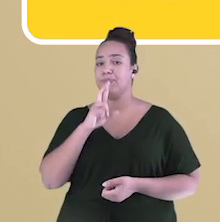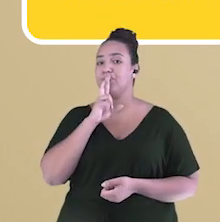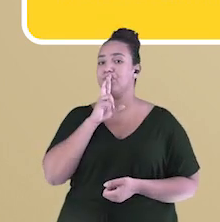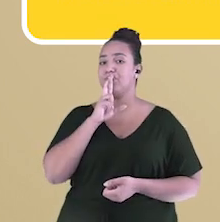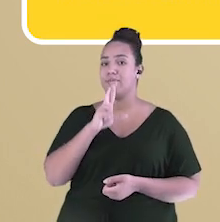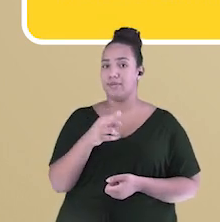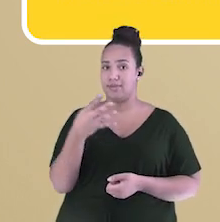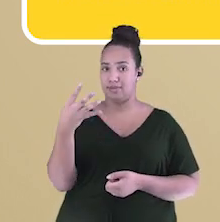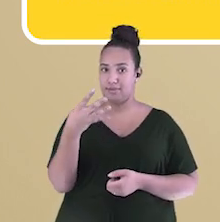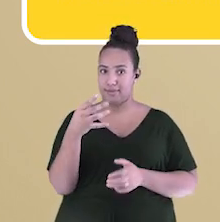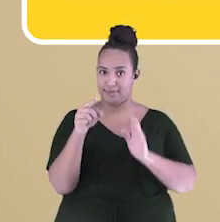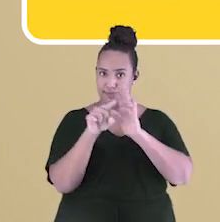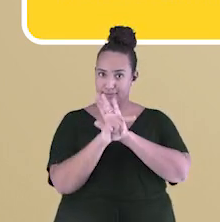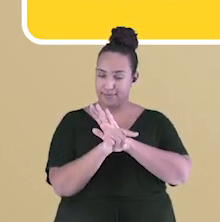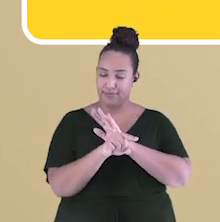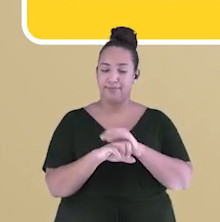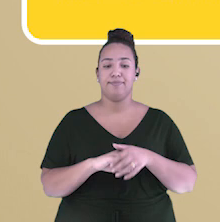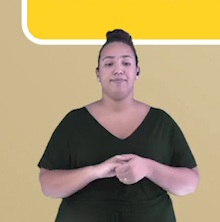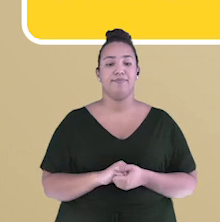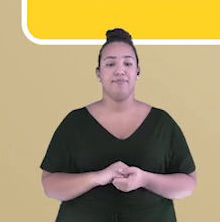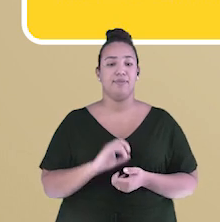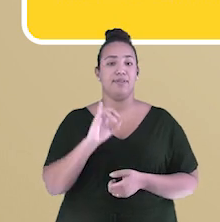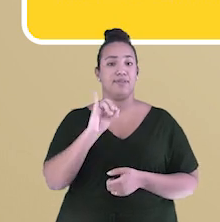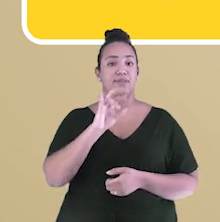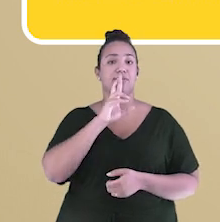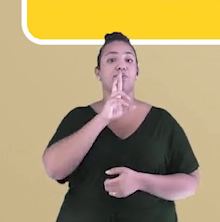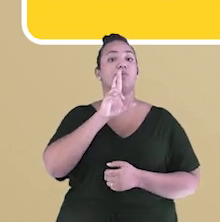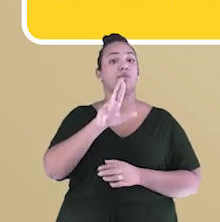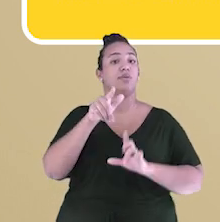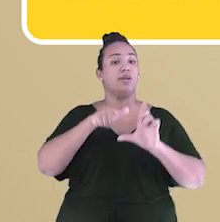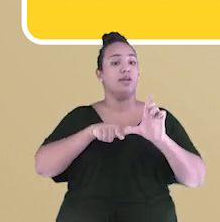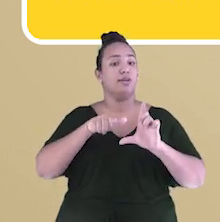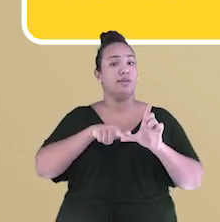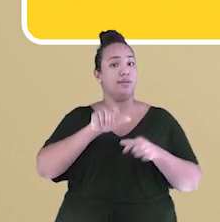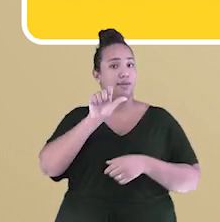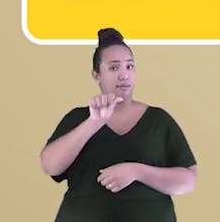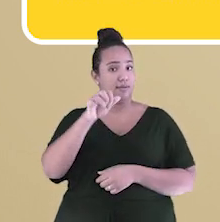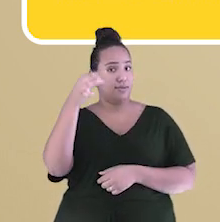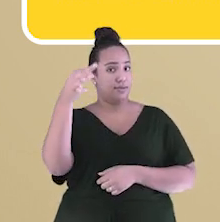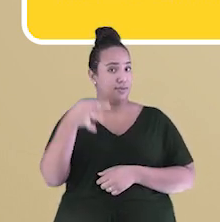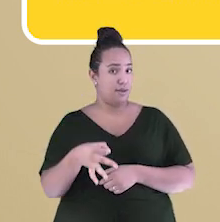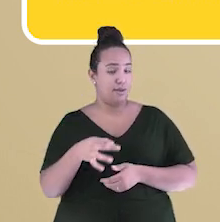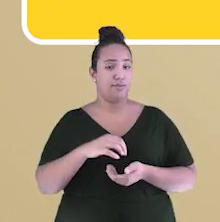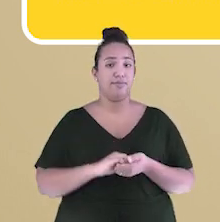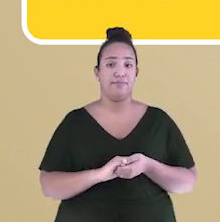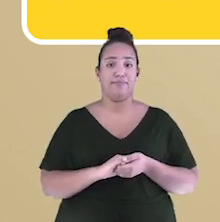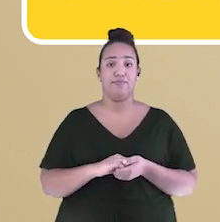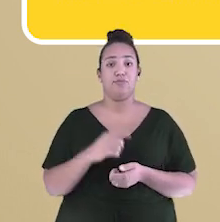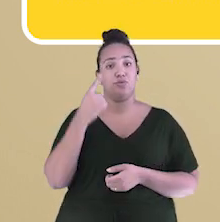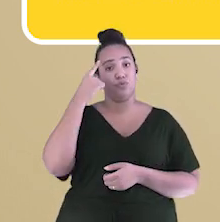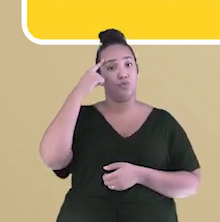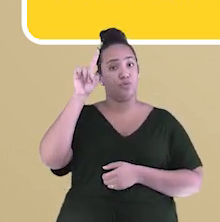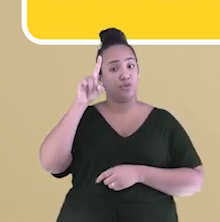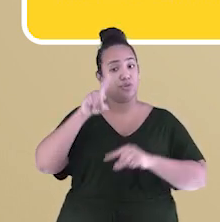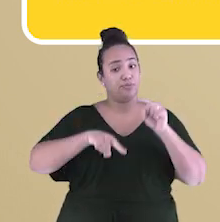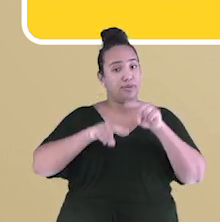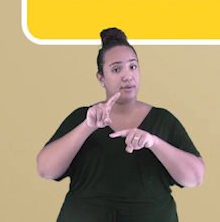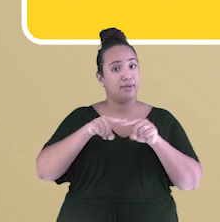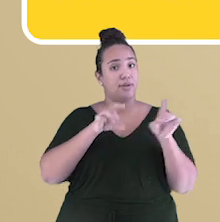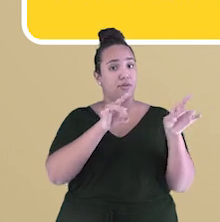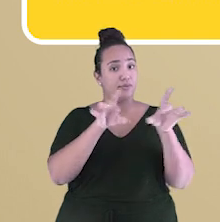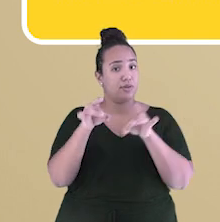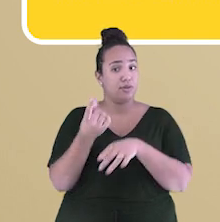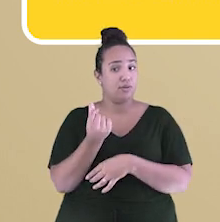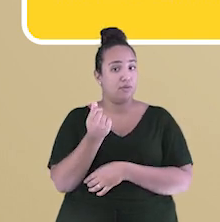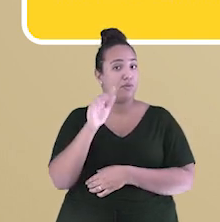Resposta da questão 4. Acertaram vocês que disseram letra A. Divulgar um dia de promoção de